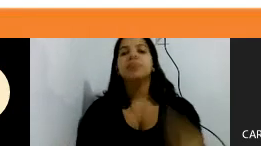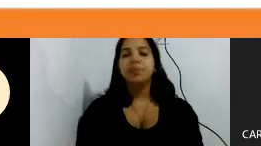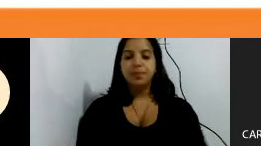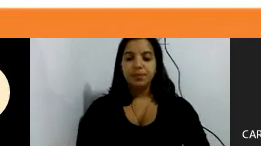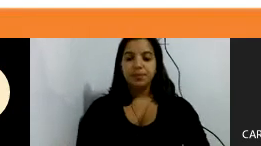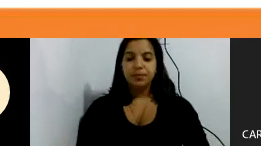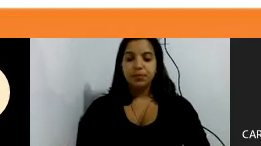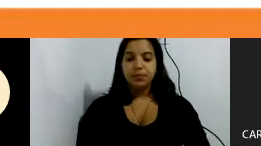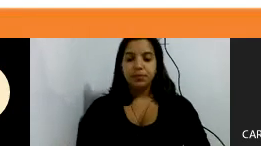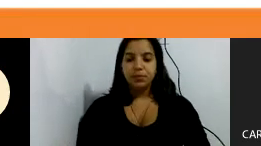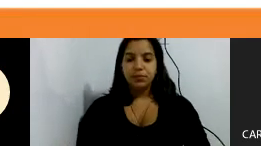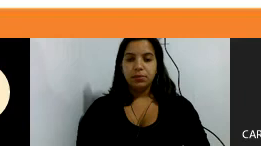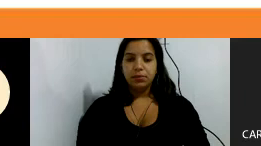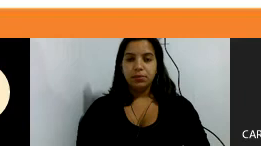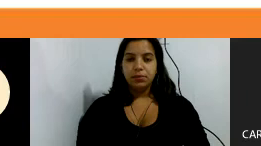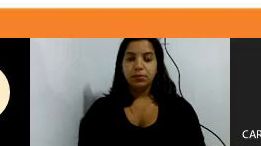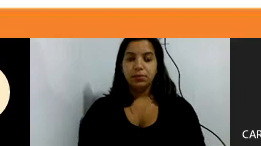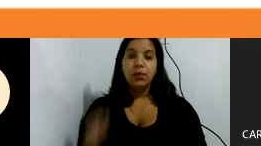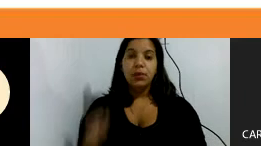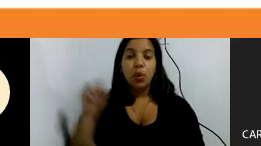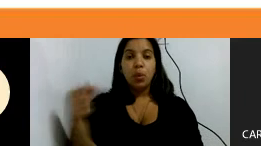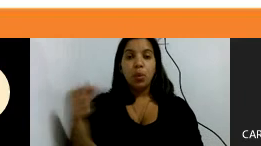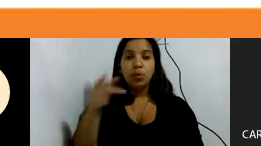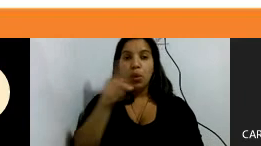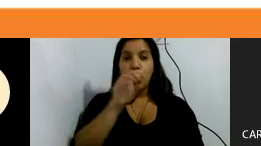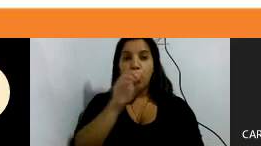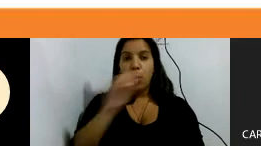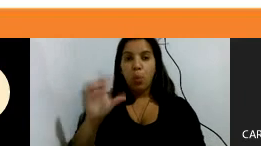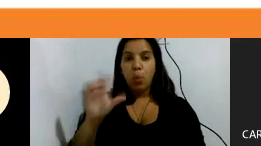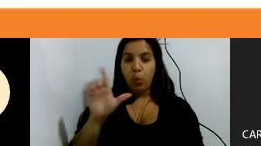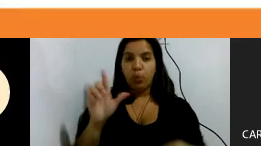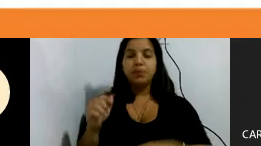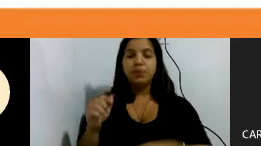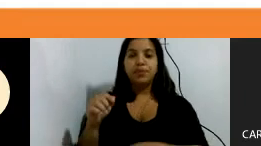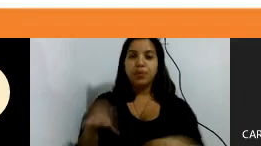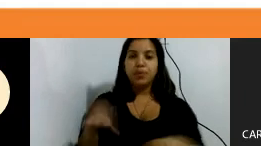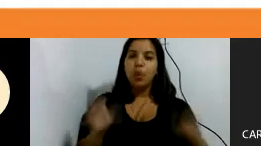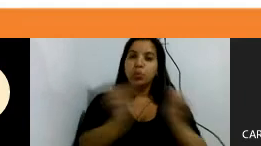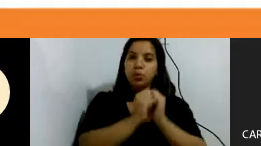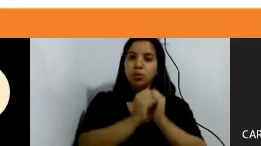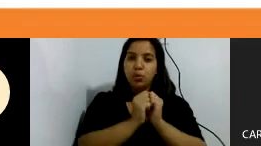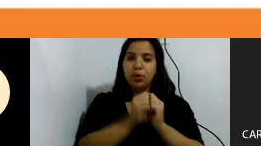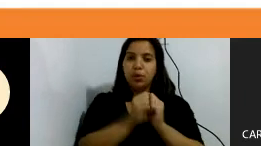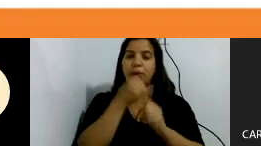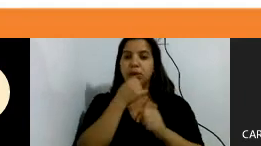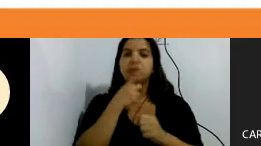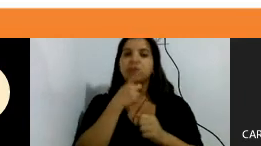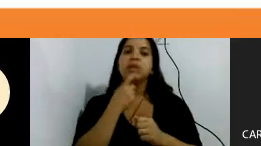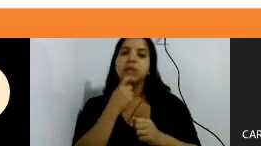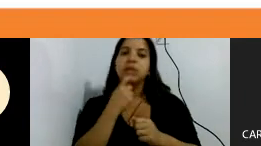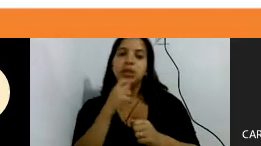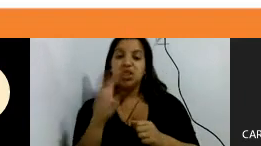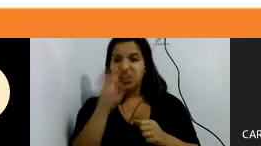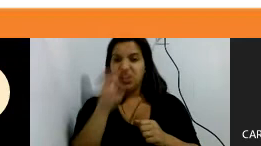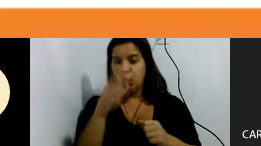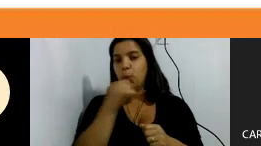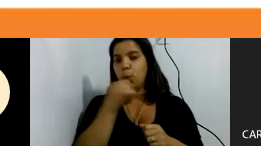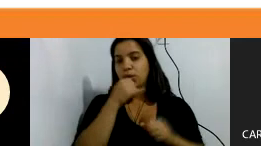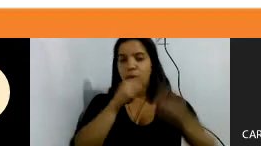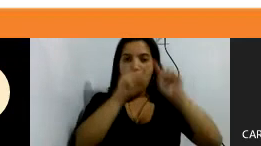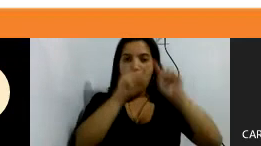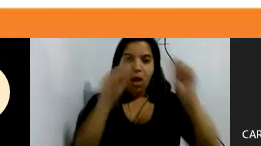A outra opção é o pool de plaquetas. Então, a gente junta 4 a 5 unidades de sangue total.